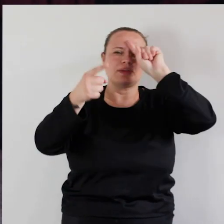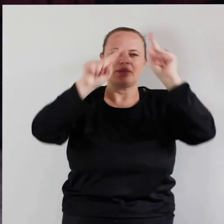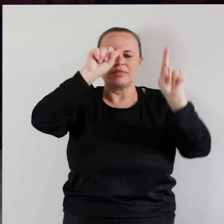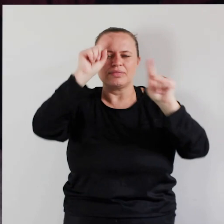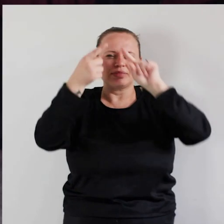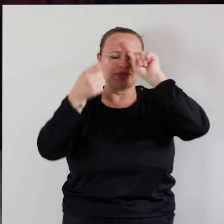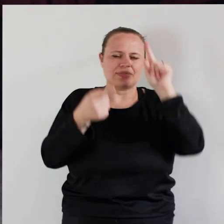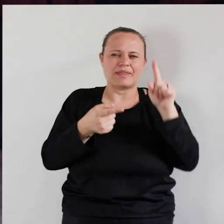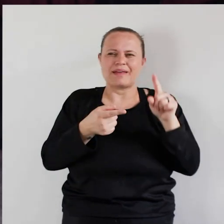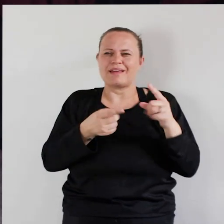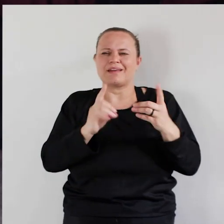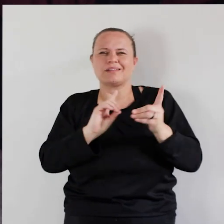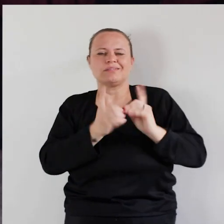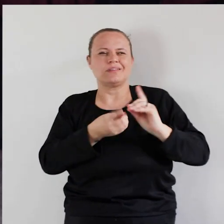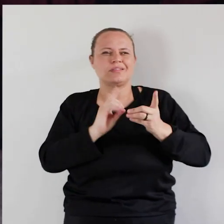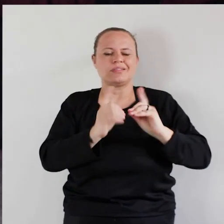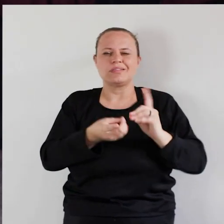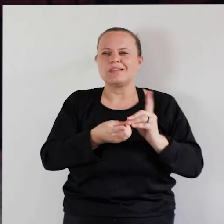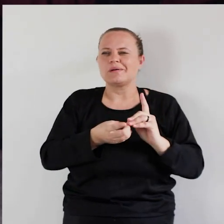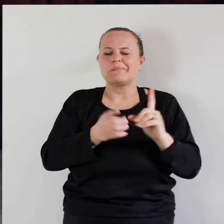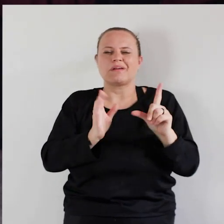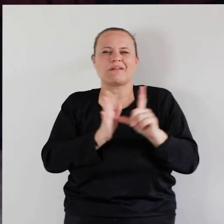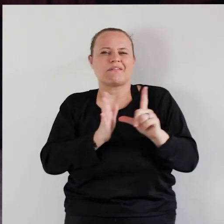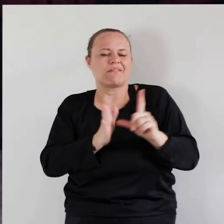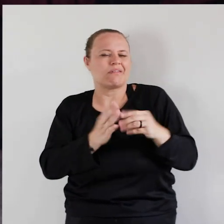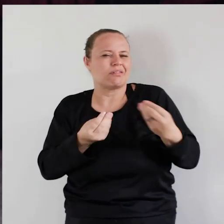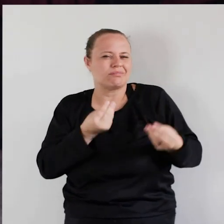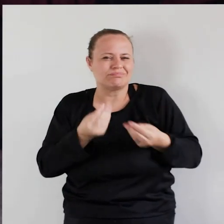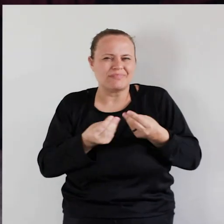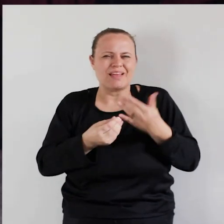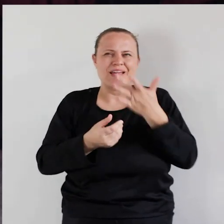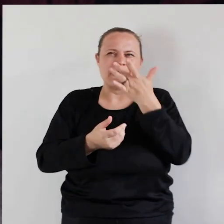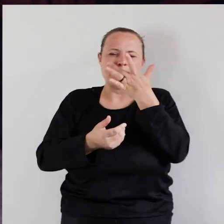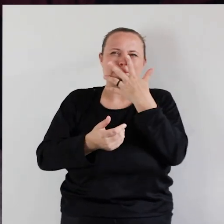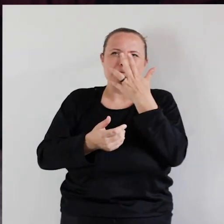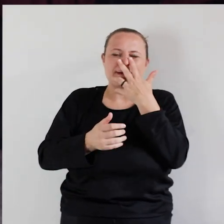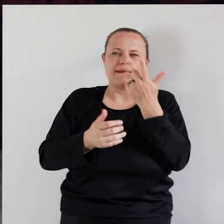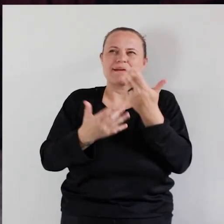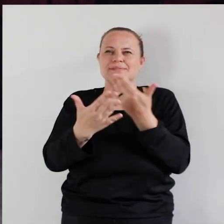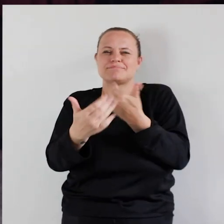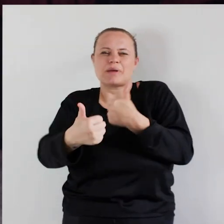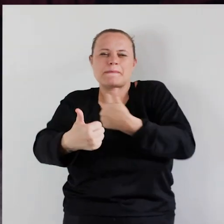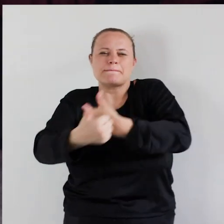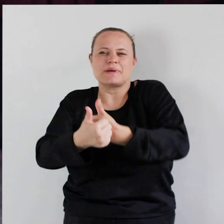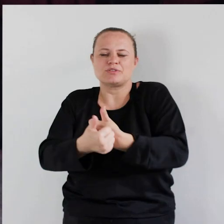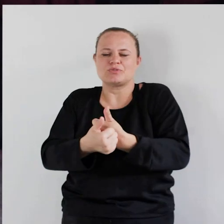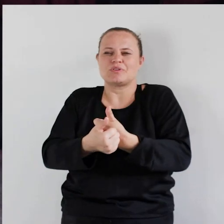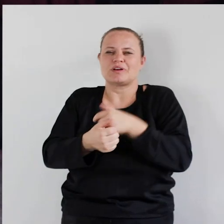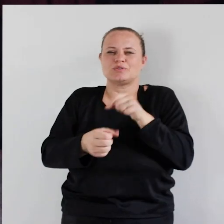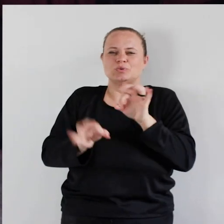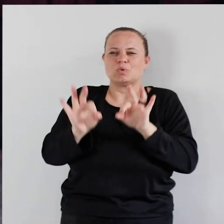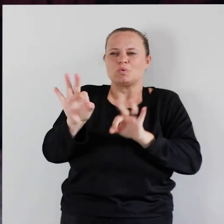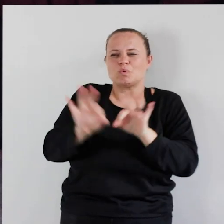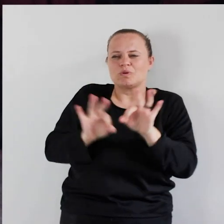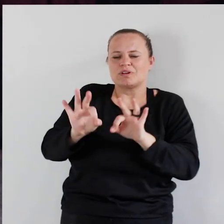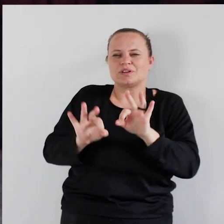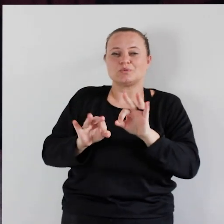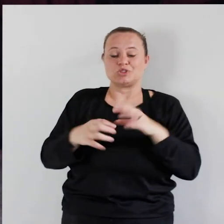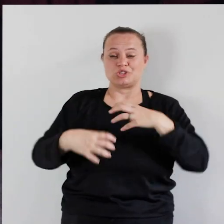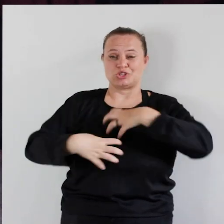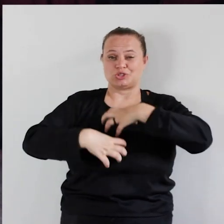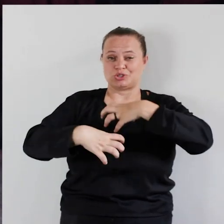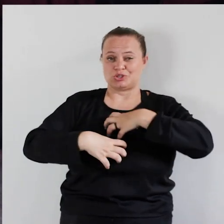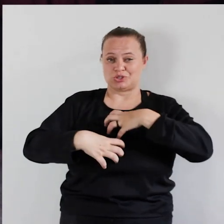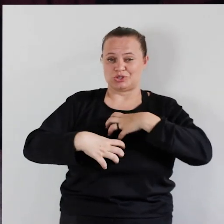começam a se aproximar cada vez mais de uma lógica, de uma dinâmica mercadológica, e se aproximar do que seria